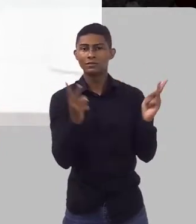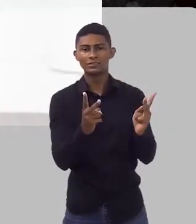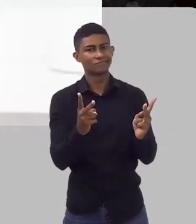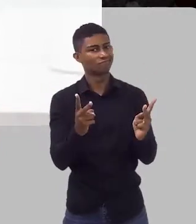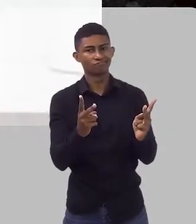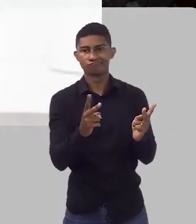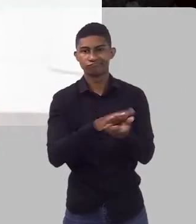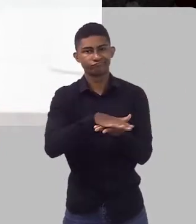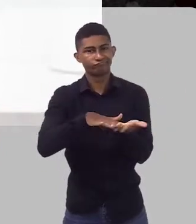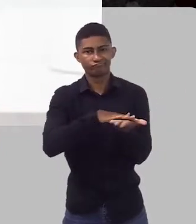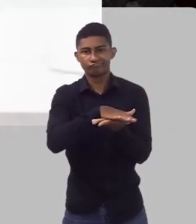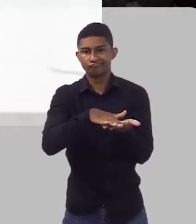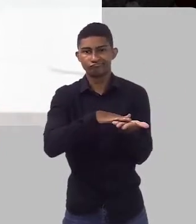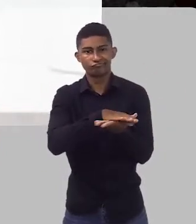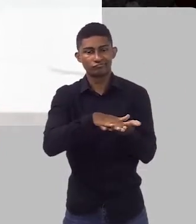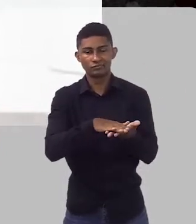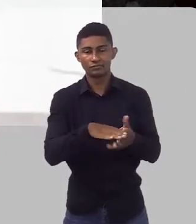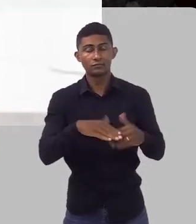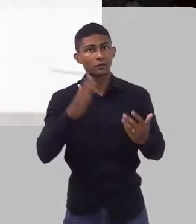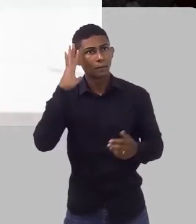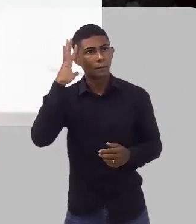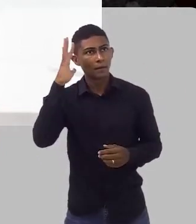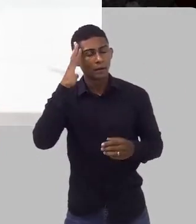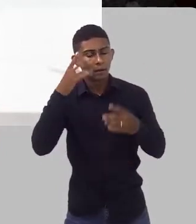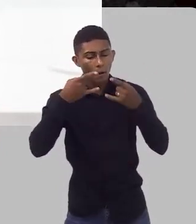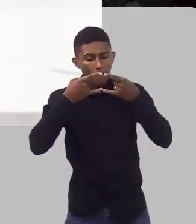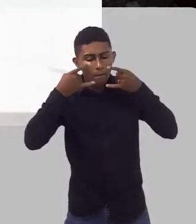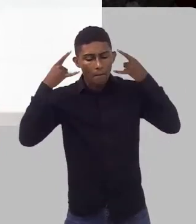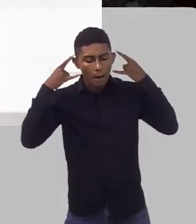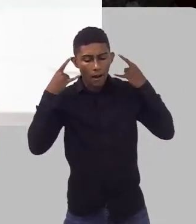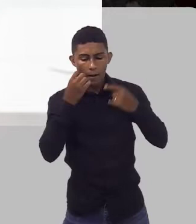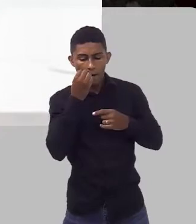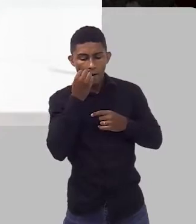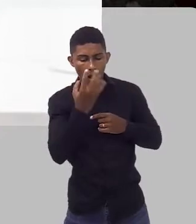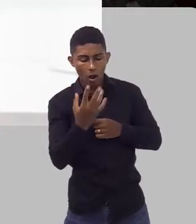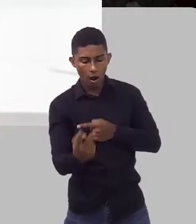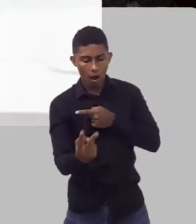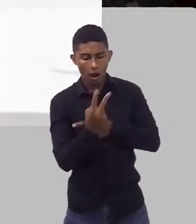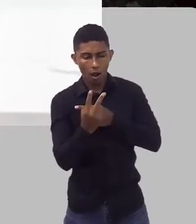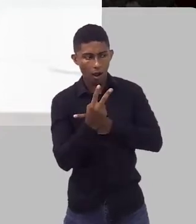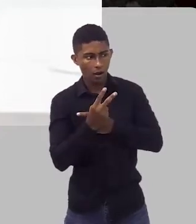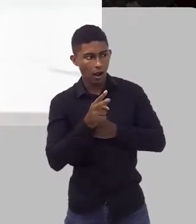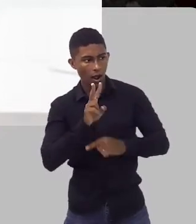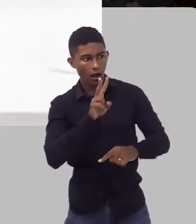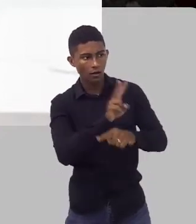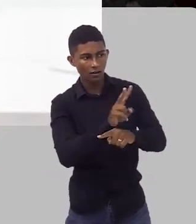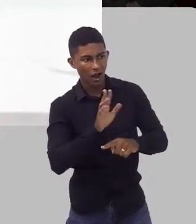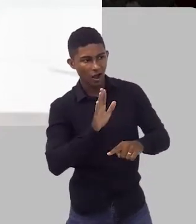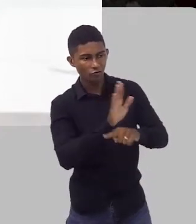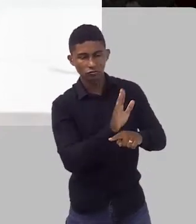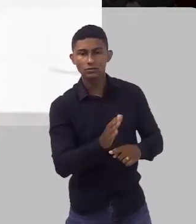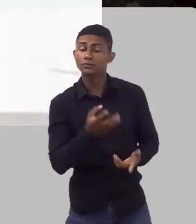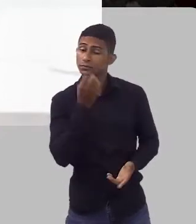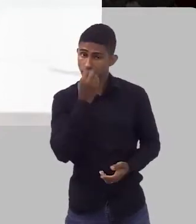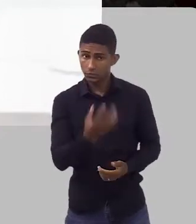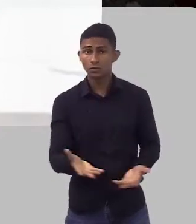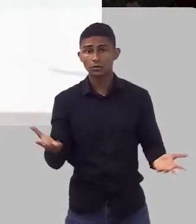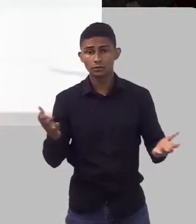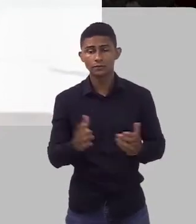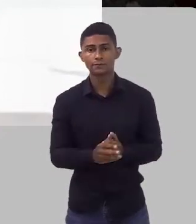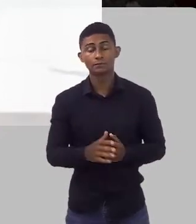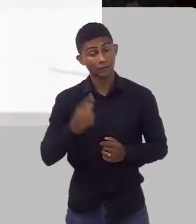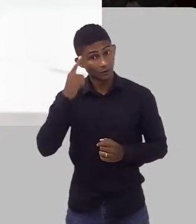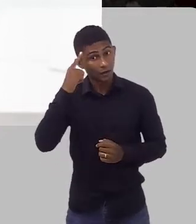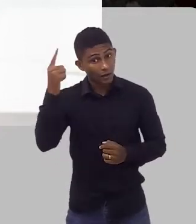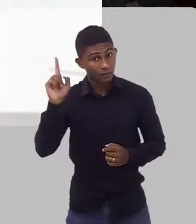uma ferramenta barata, um instrumento de proteção de todos, vai beneficiar, sem dúvida. Lembrar, né, Marcela,